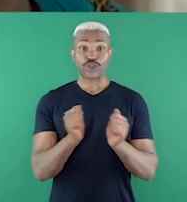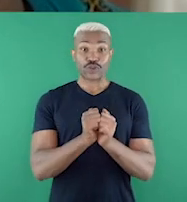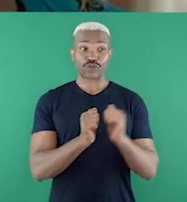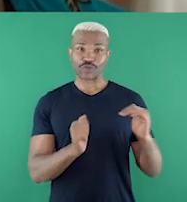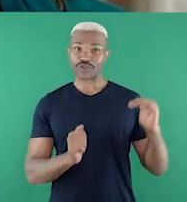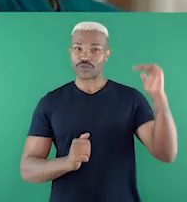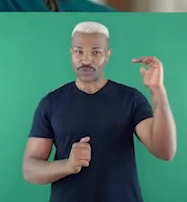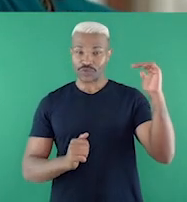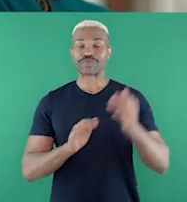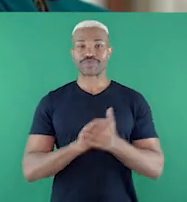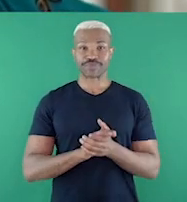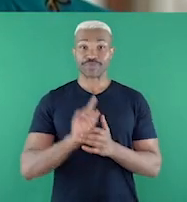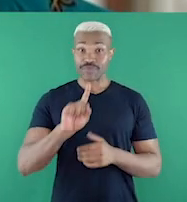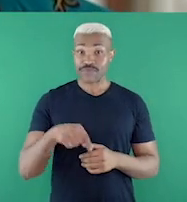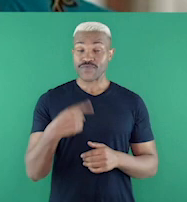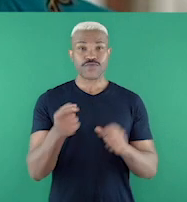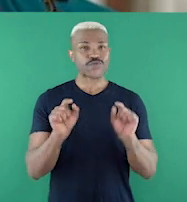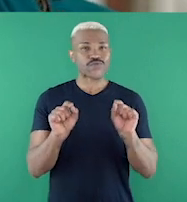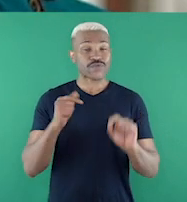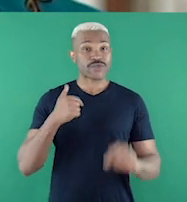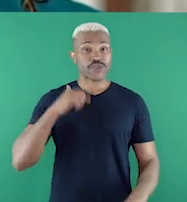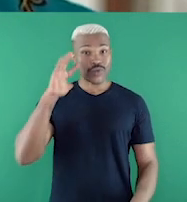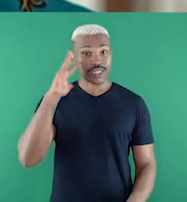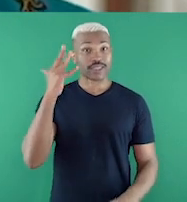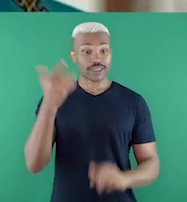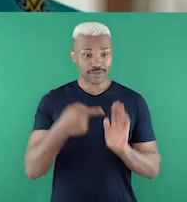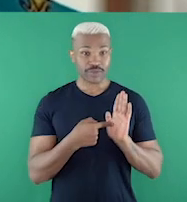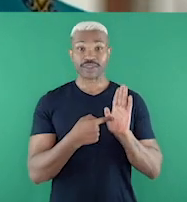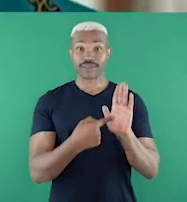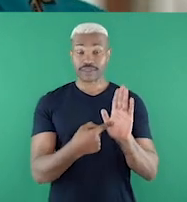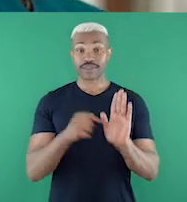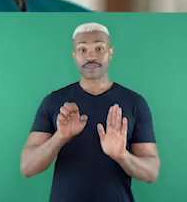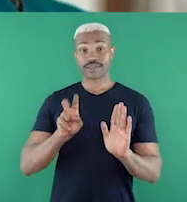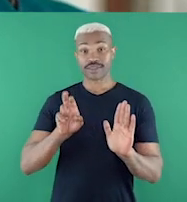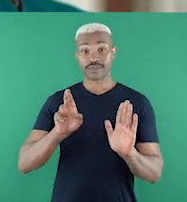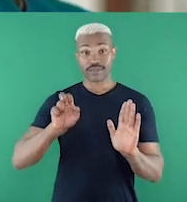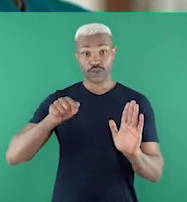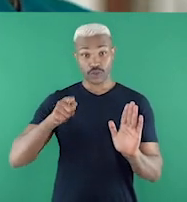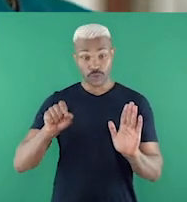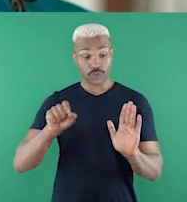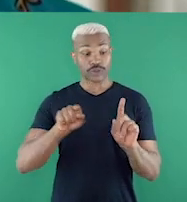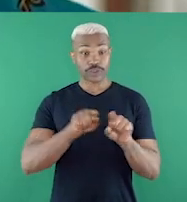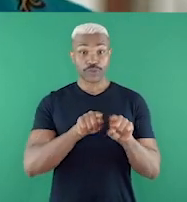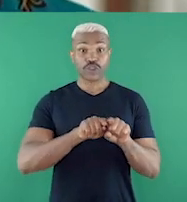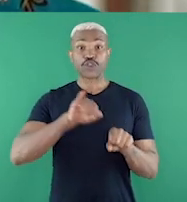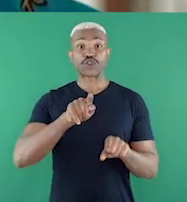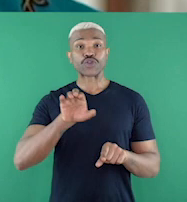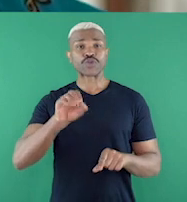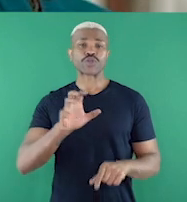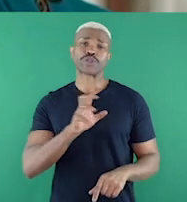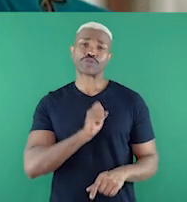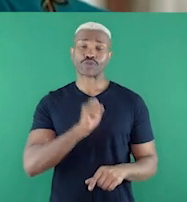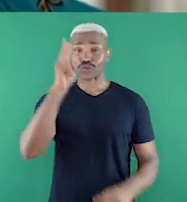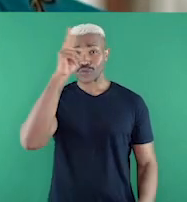mais velhos. Depois de um tempo, decidi apresentar o Everson e o João, que também gostou muito da